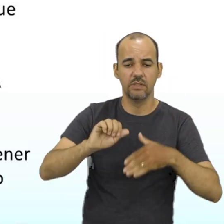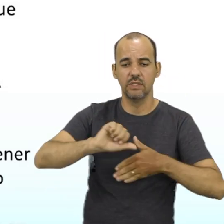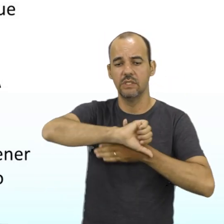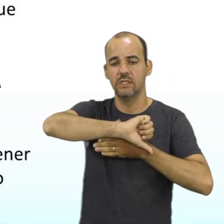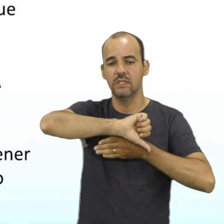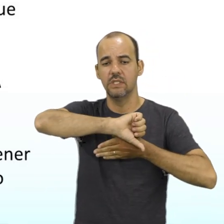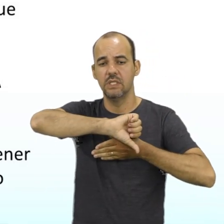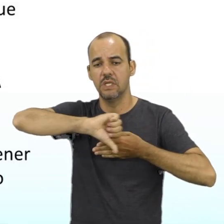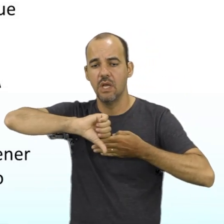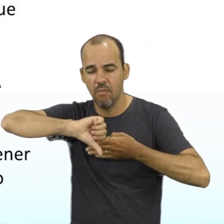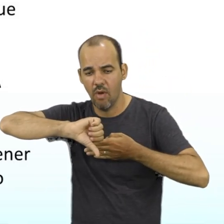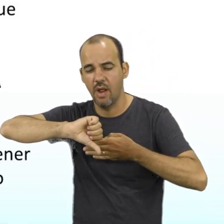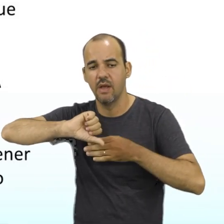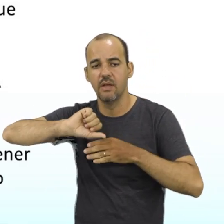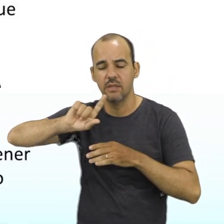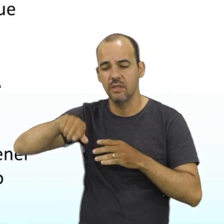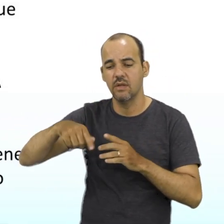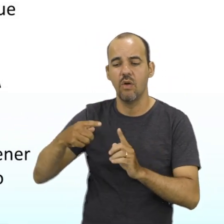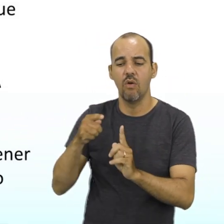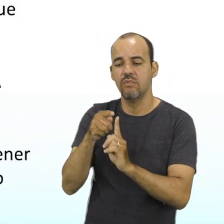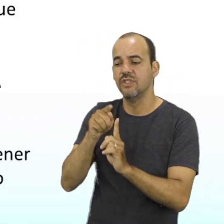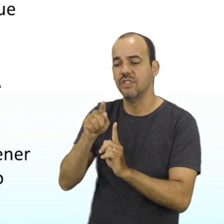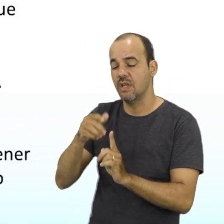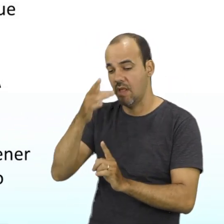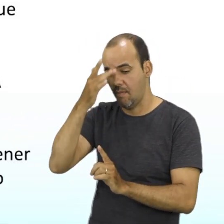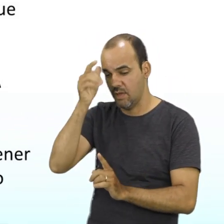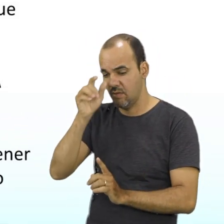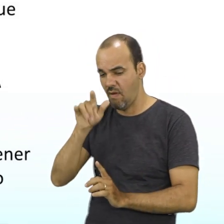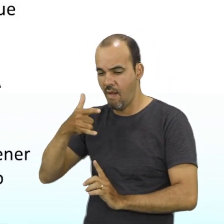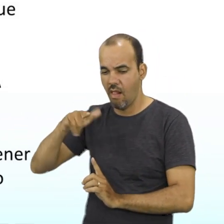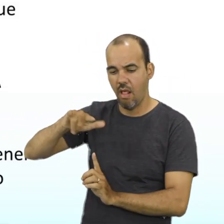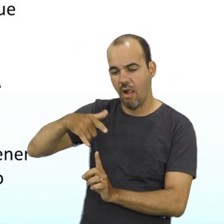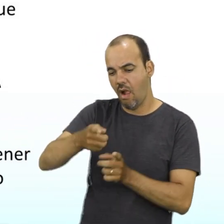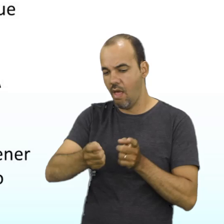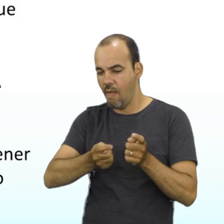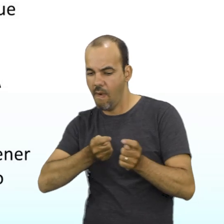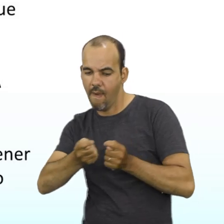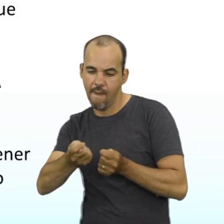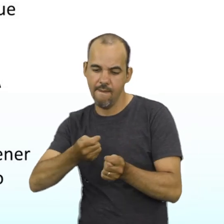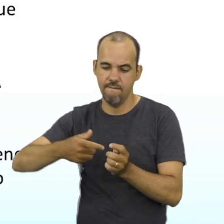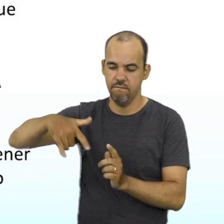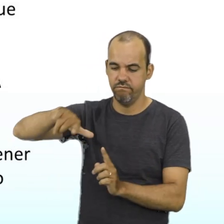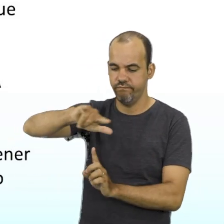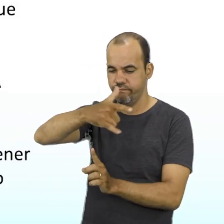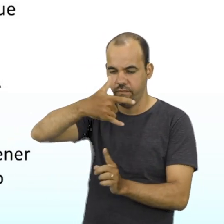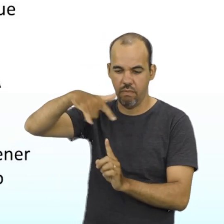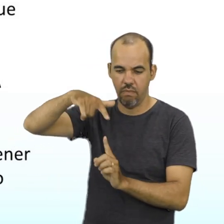que sirvam ao objetivo do manipulador. Então, manipular, aí o texto traz